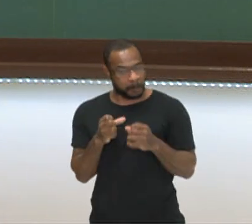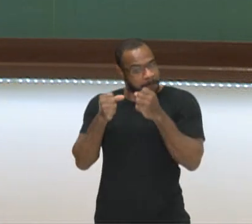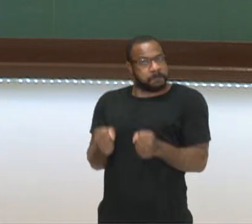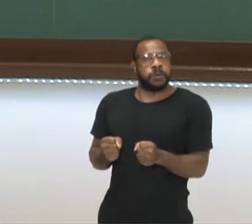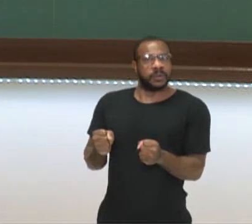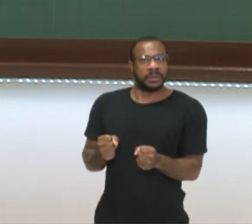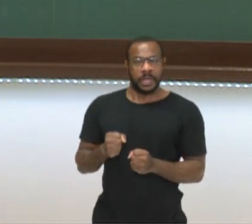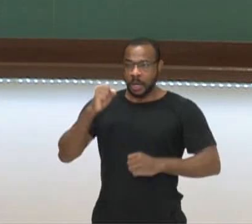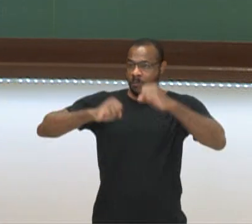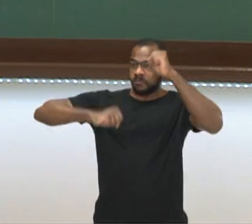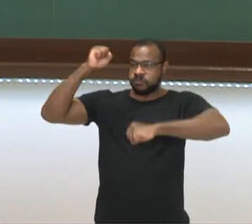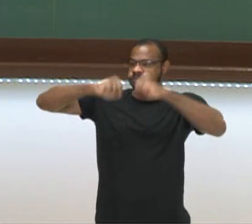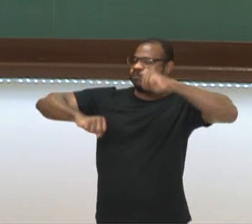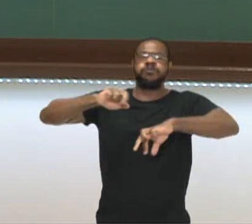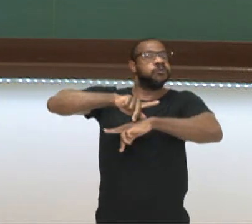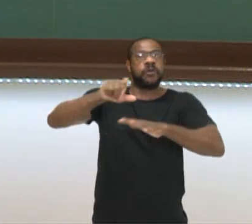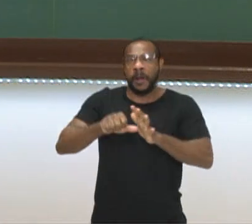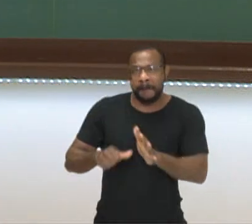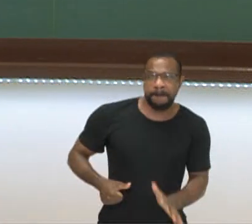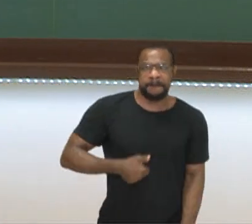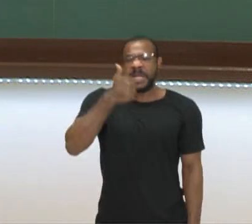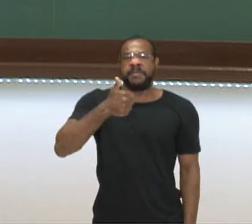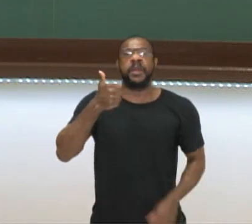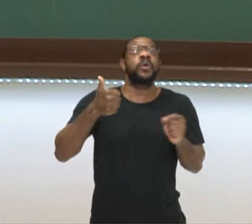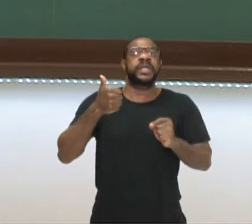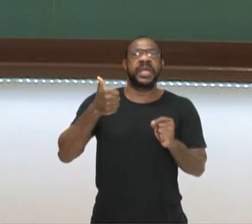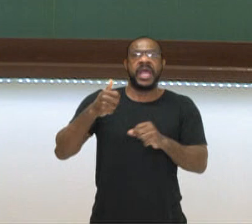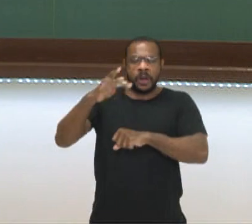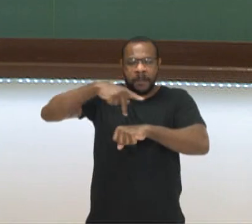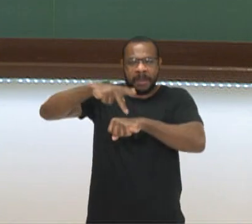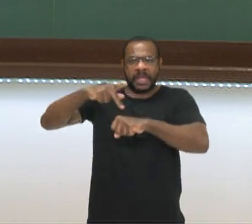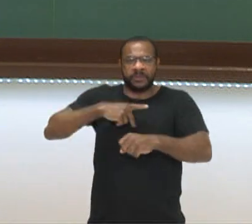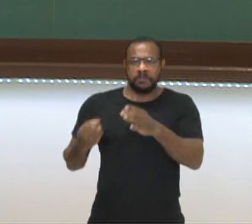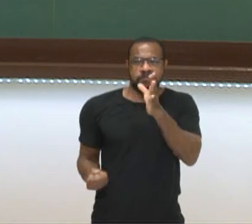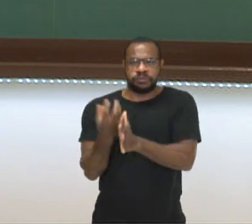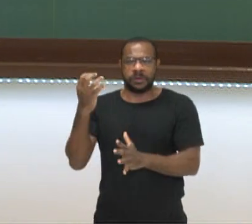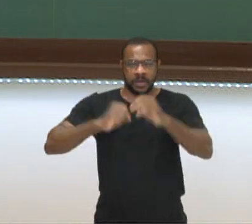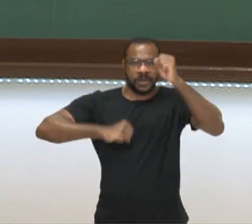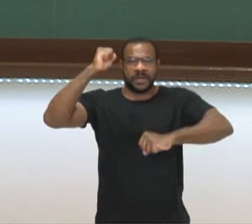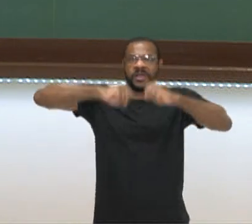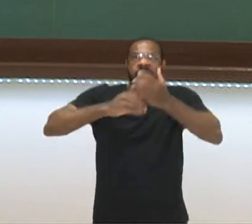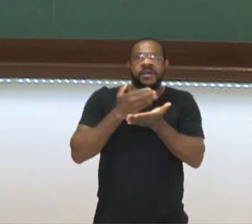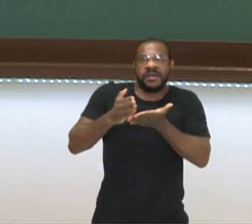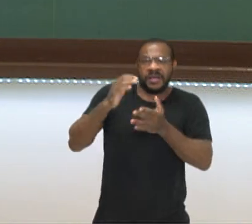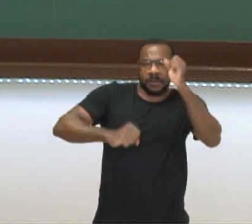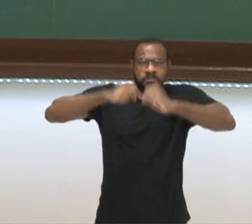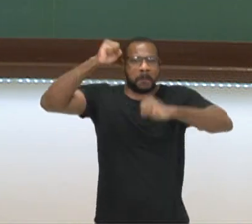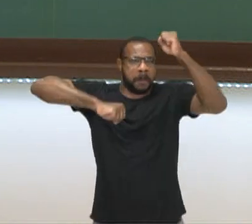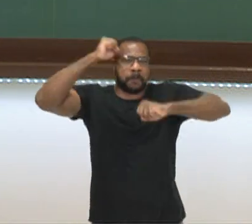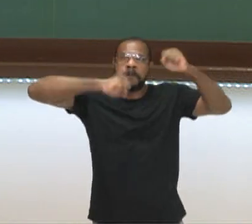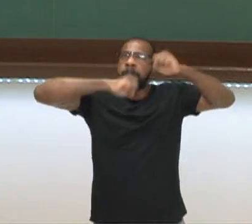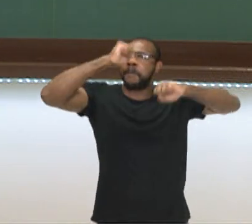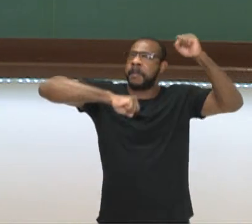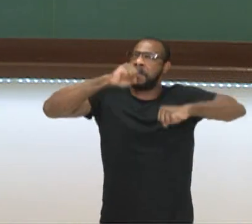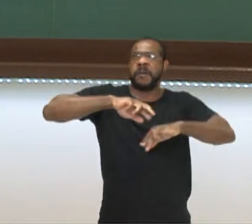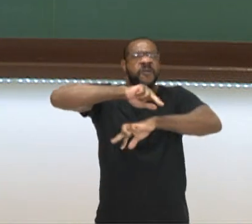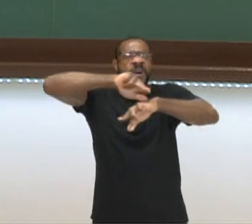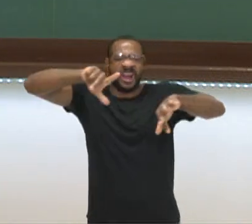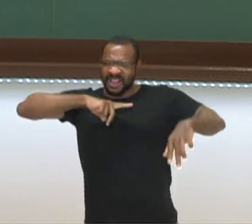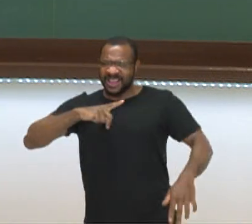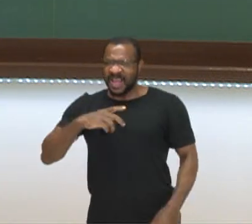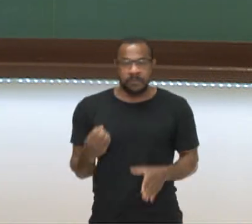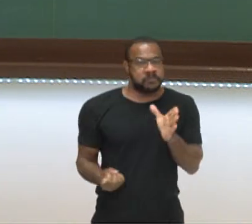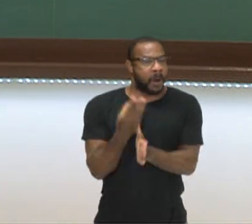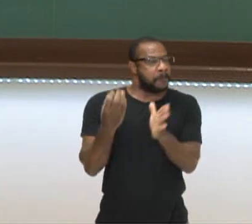grande primeira, pioneira, o local pioneiro onde iniciam as indústrias no mundo. É lá que